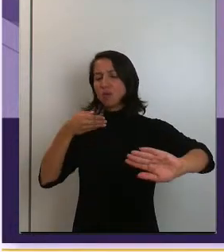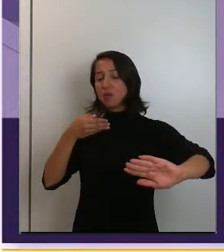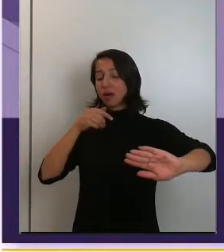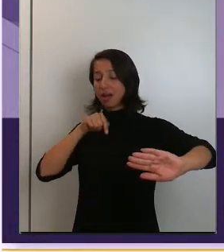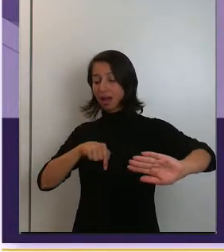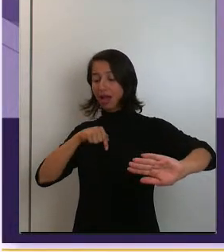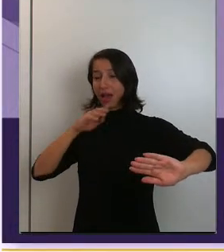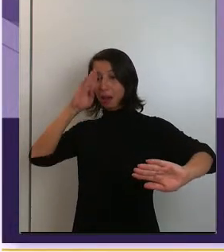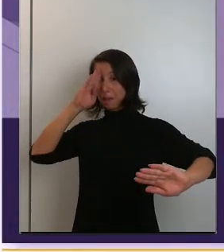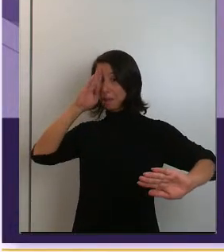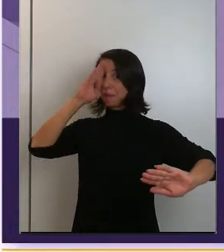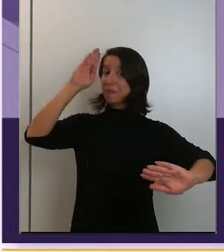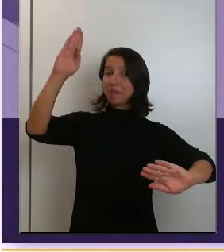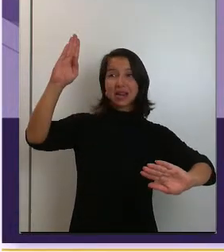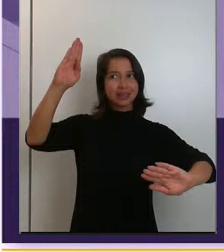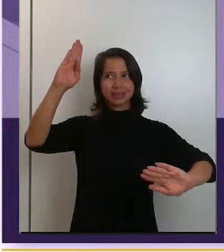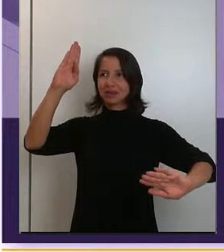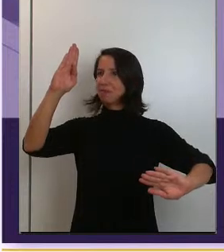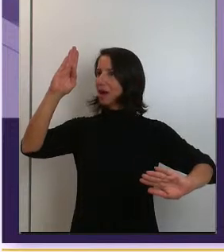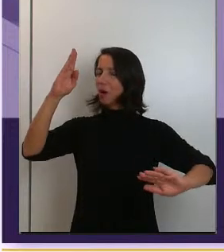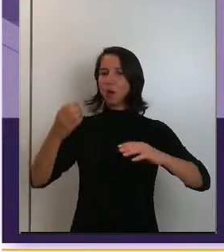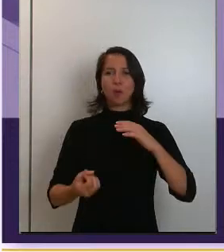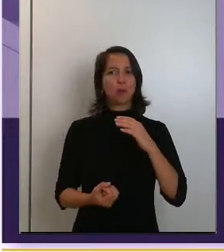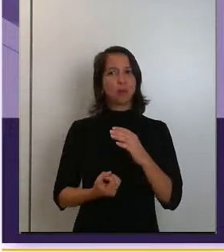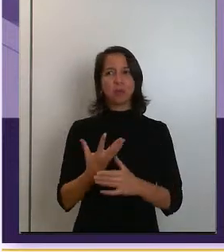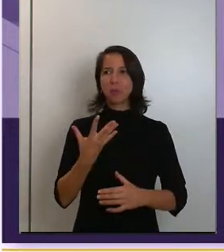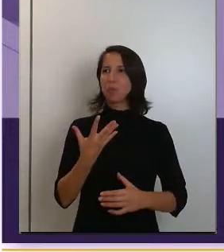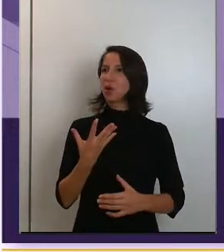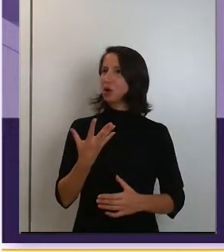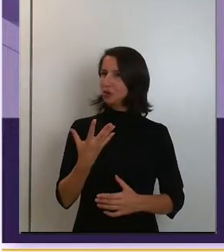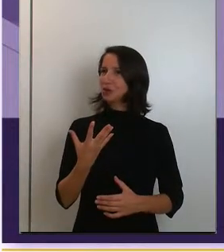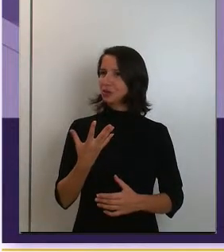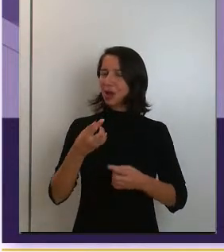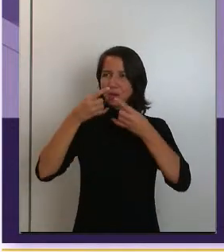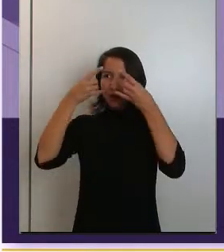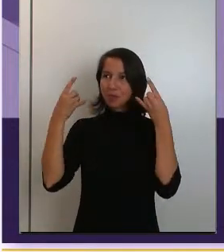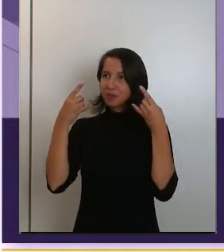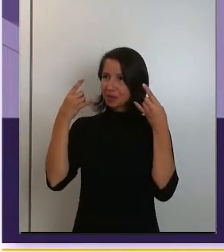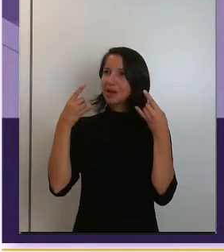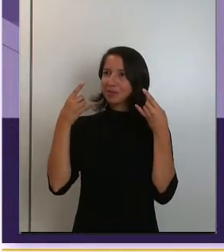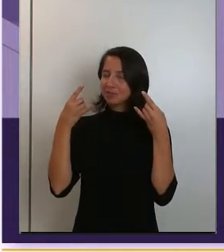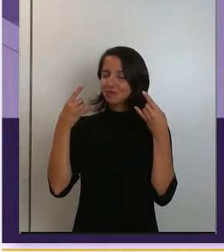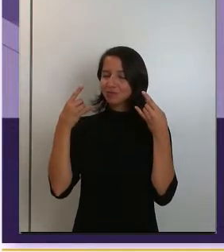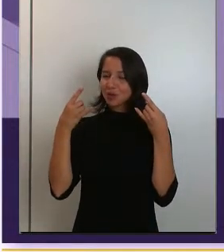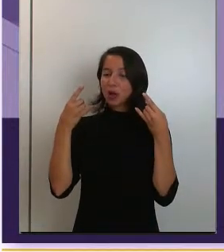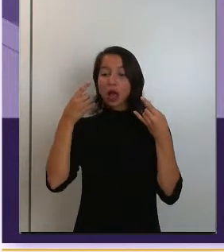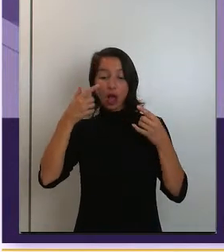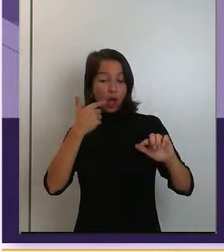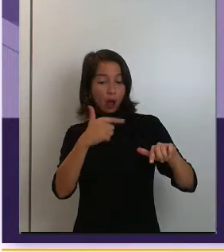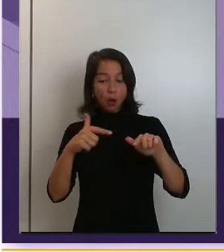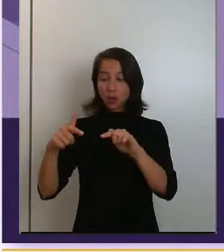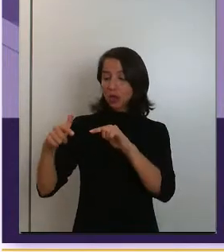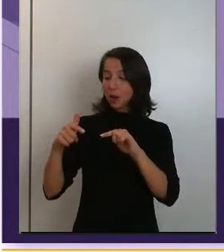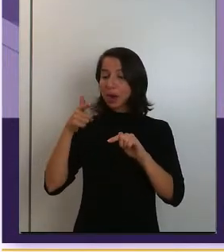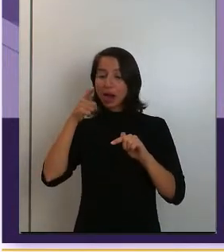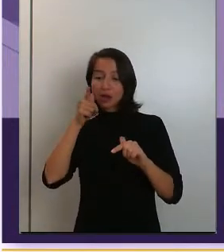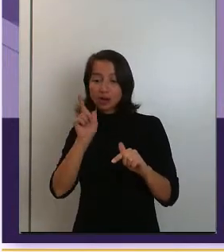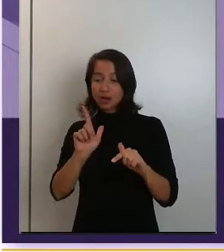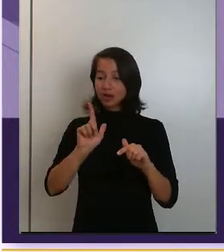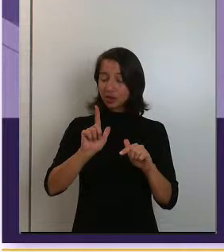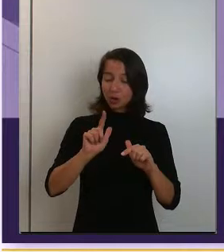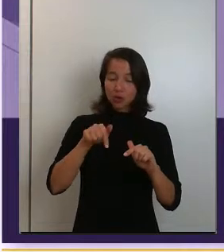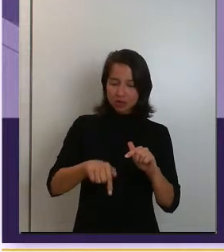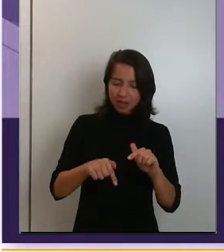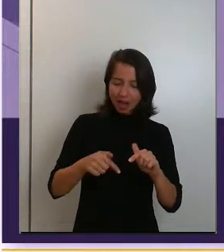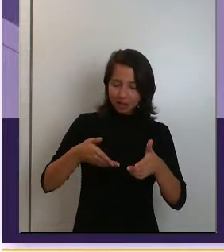própria produção capitalista. Por quê? Ele é o trabalho que produz a força de trabalho. Isso quer dizer dar à luz, cuidar,